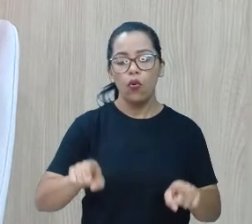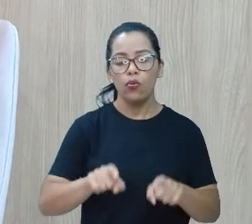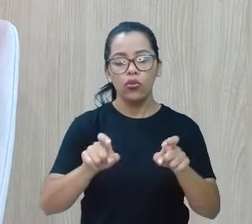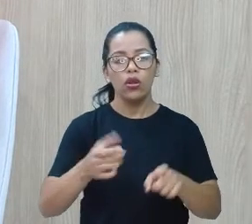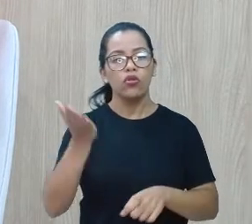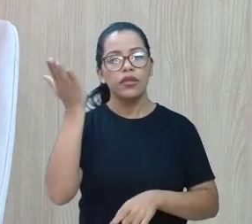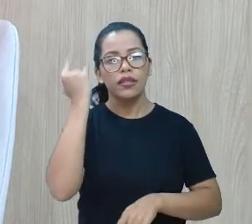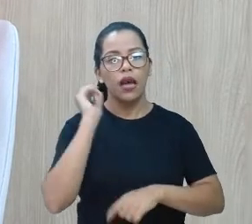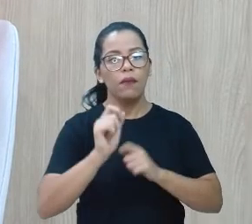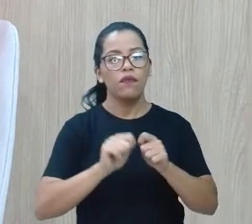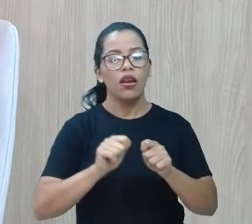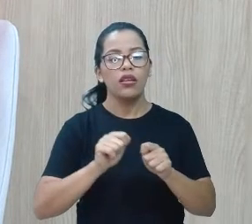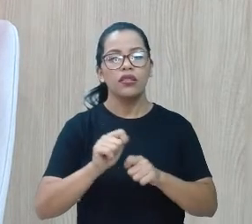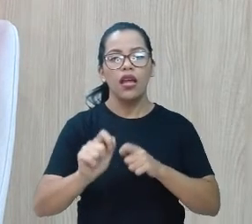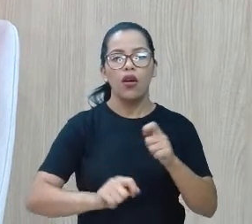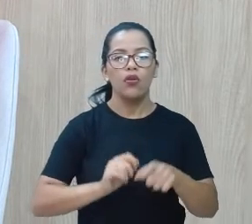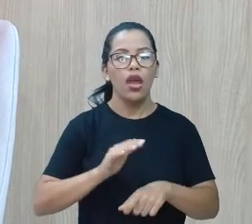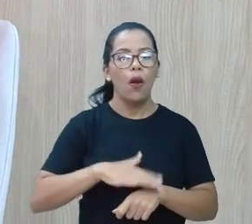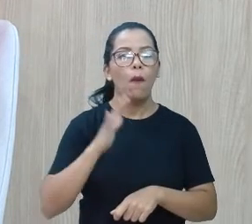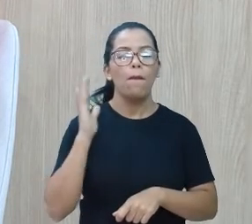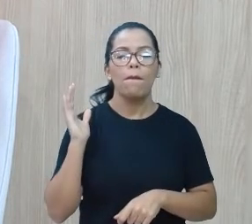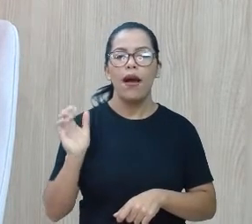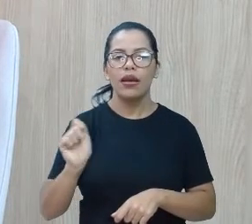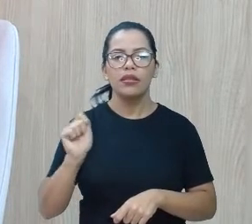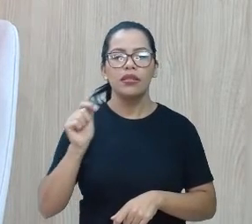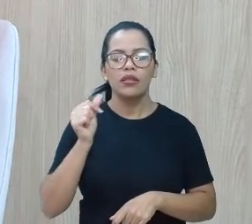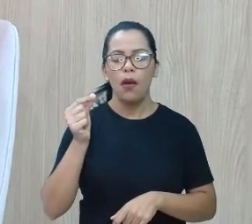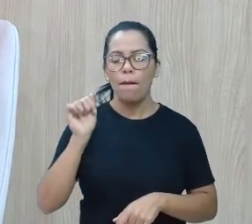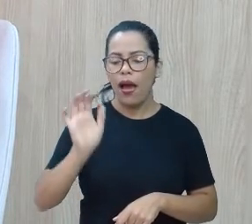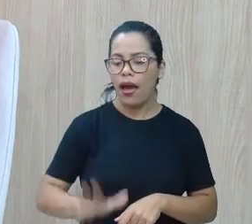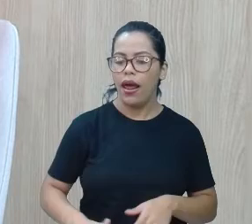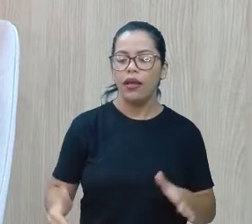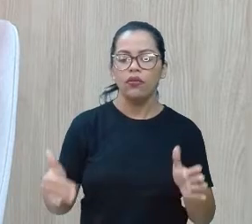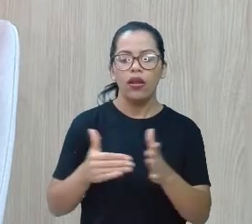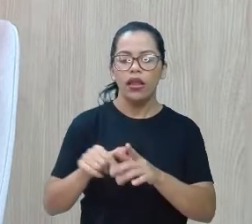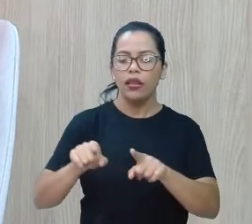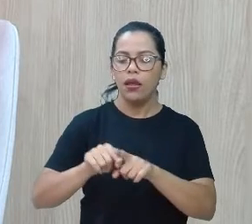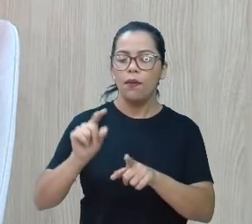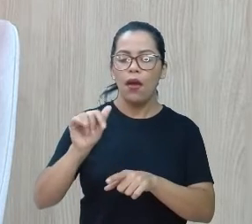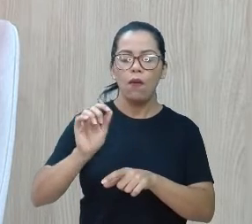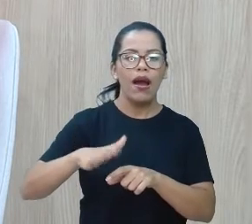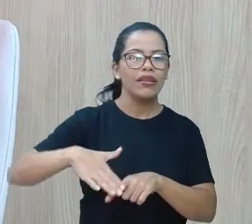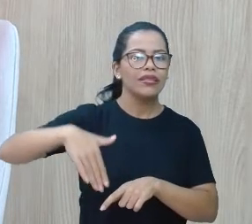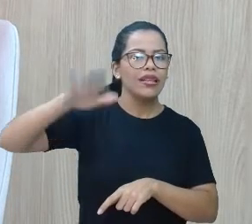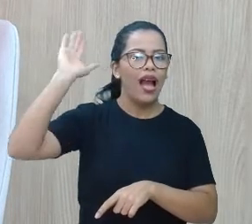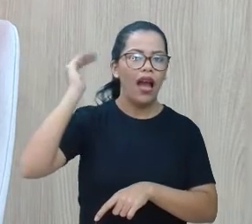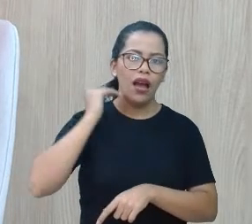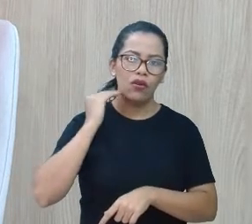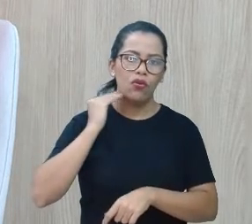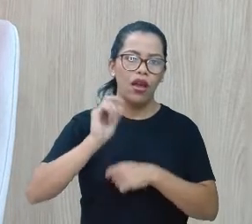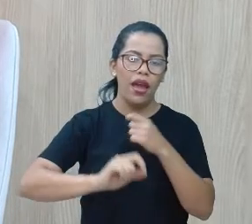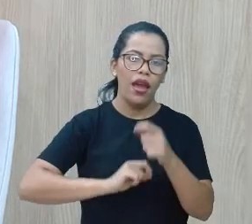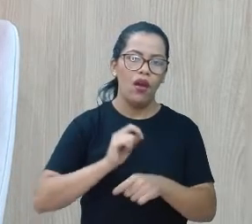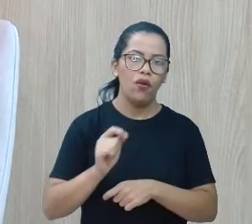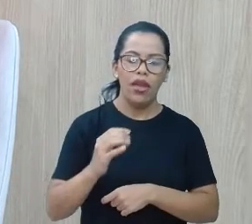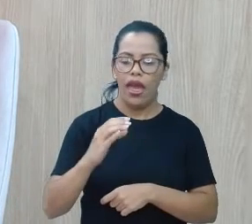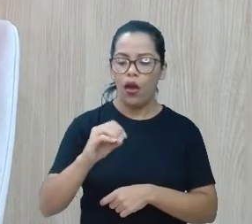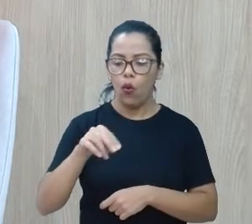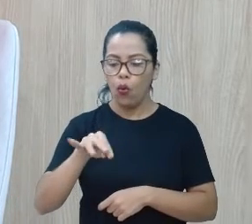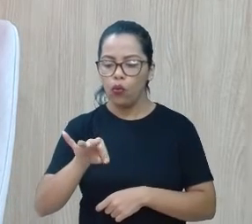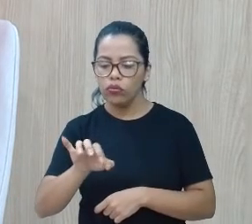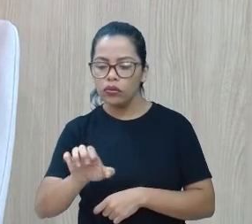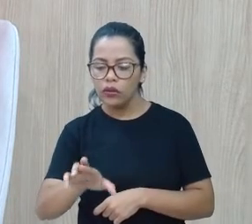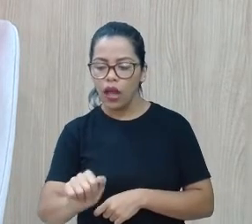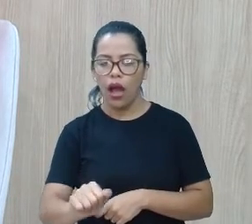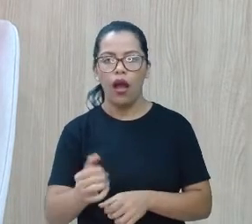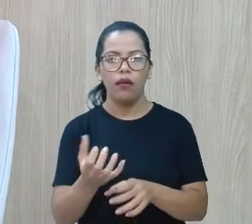sabe fazer, o computador mais barato, o computador mais caro, é contar. A palavra contar